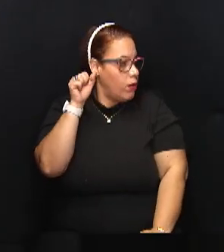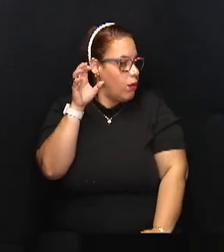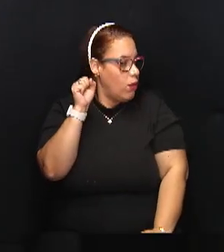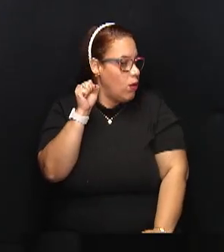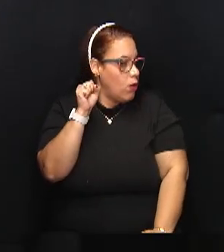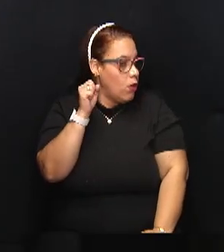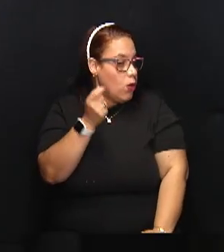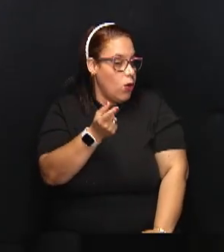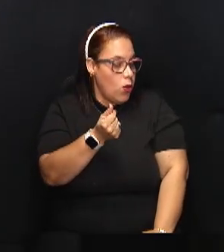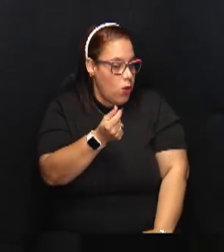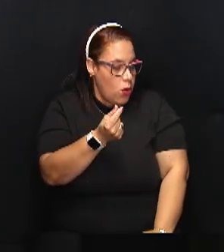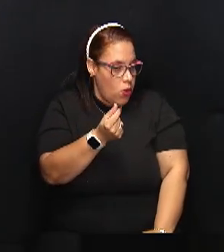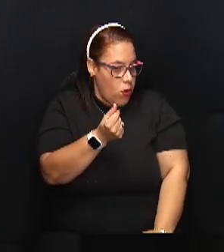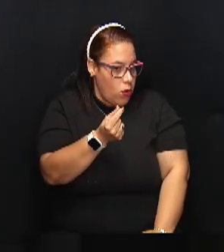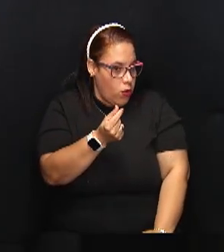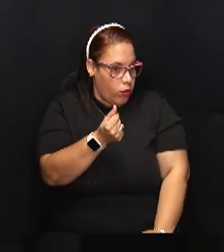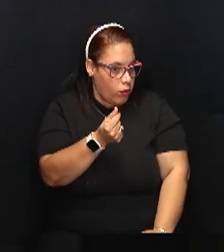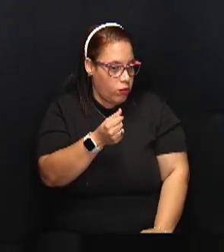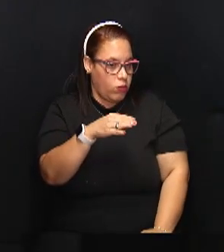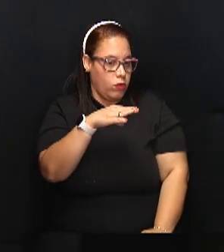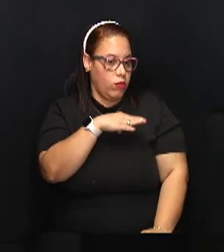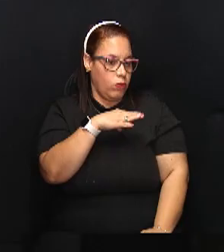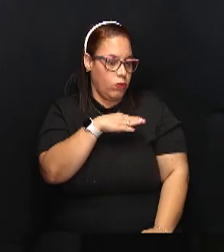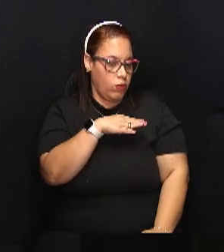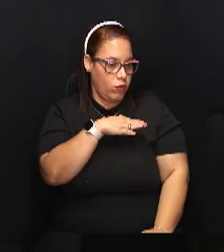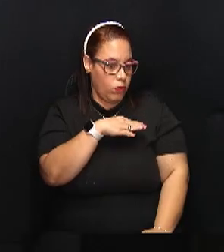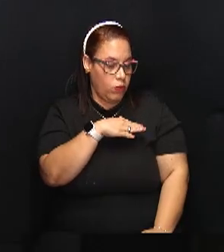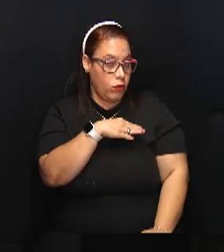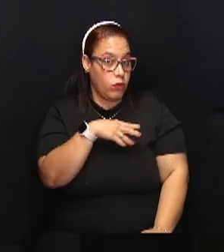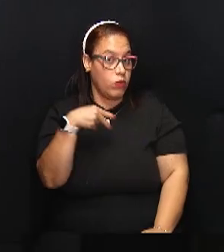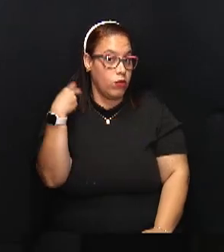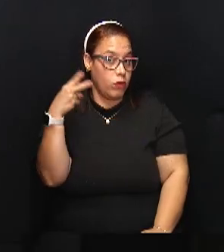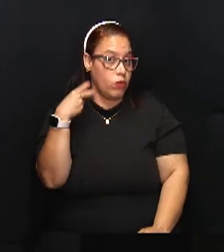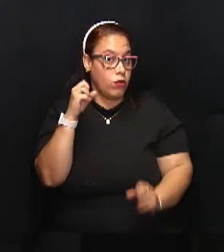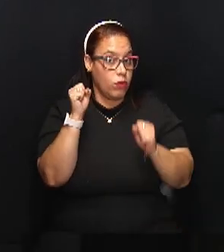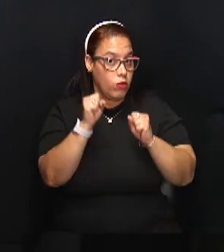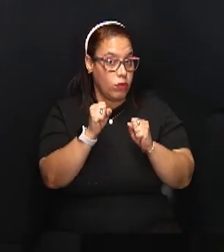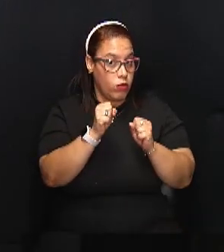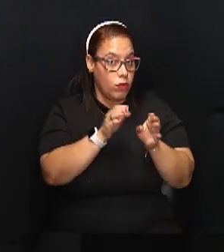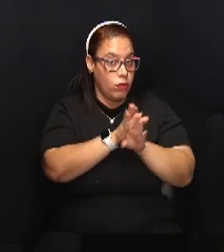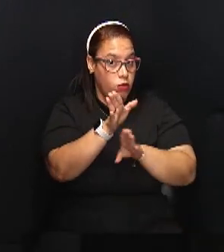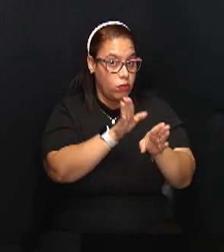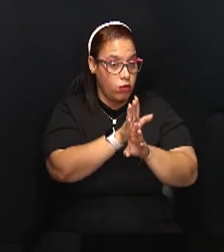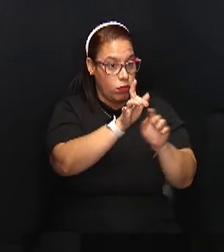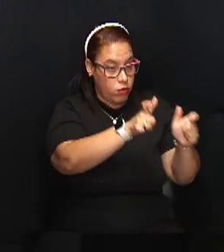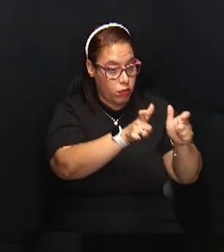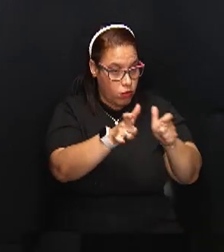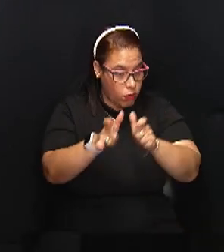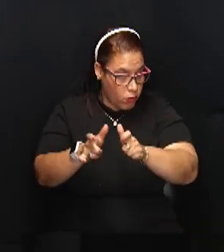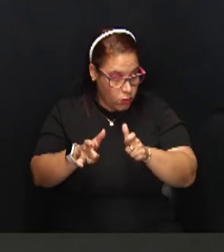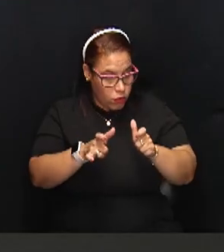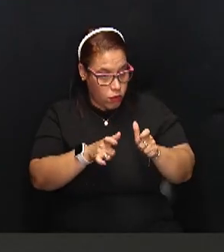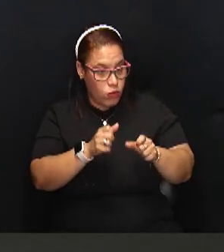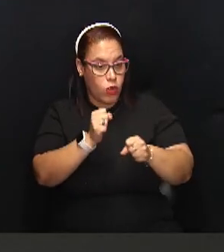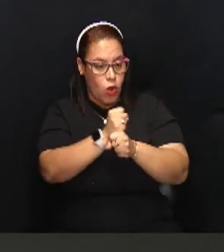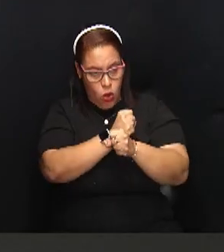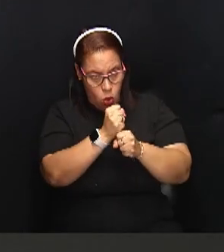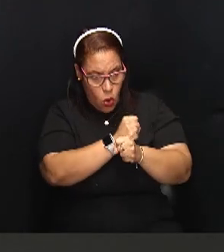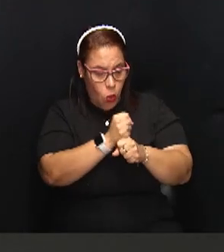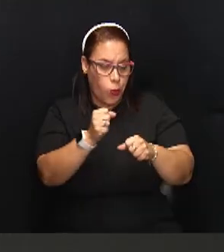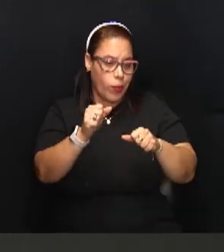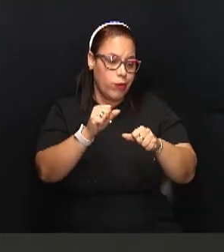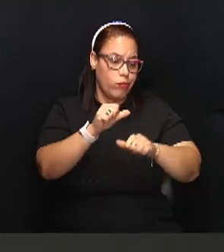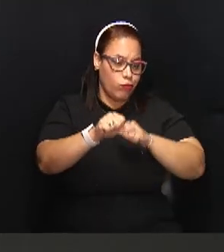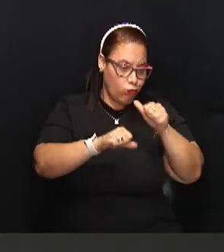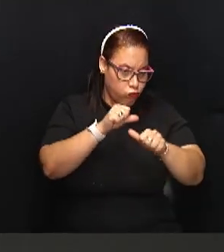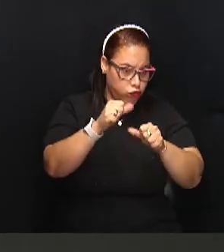um valor do orçamento do município para que os vereadores possam indicar determinadas obras,